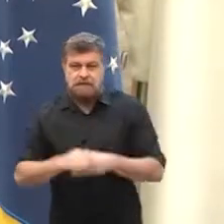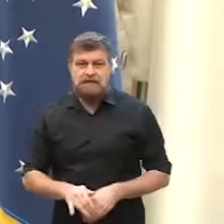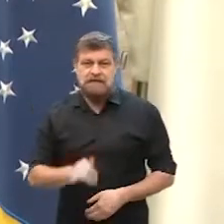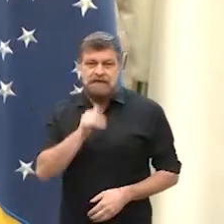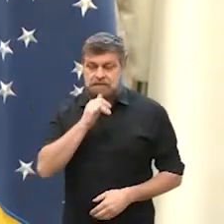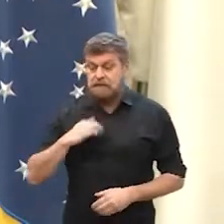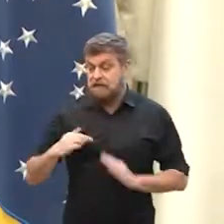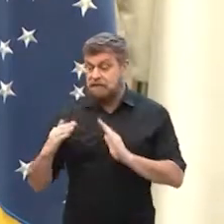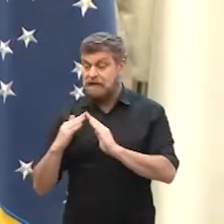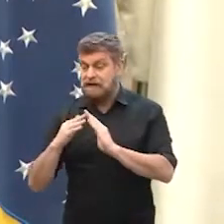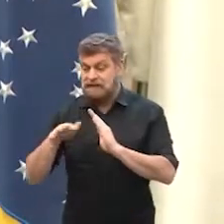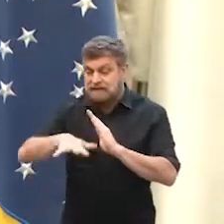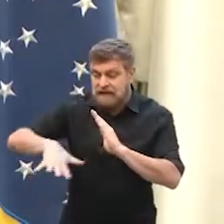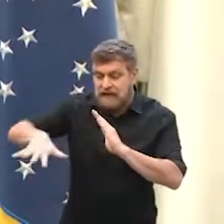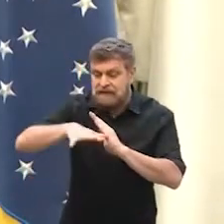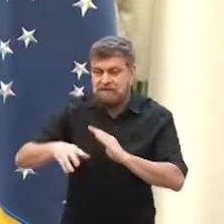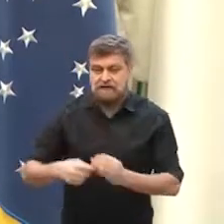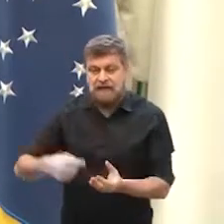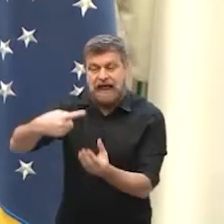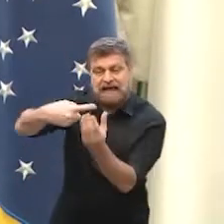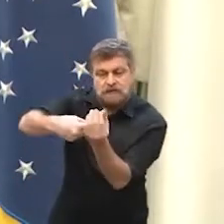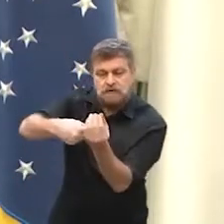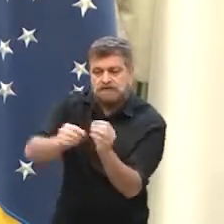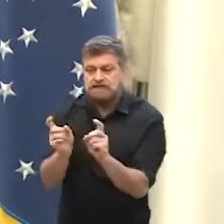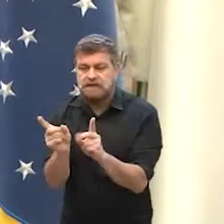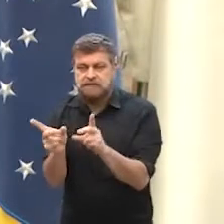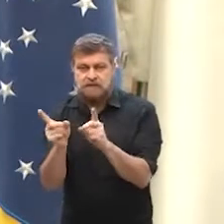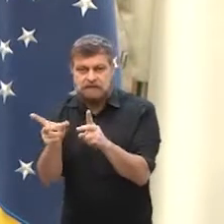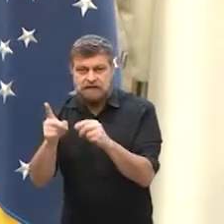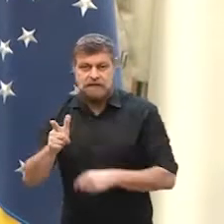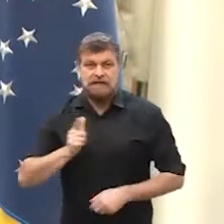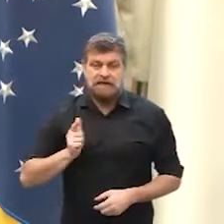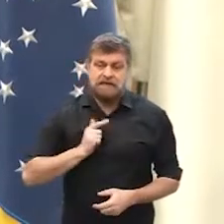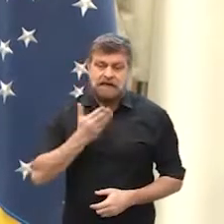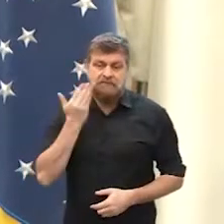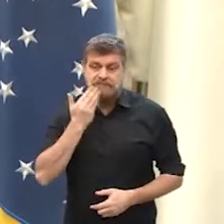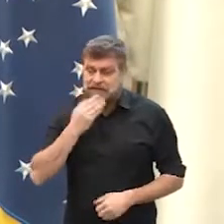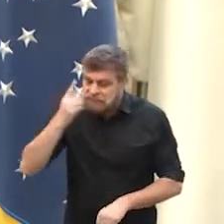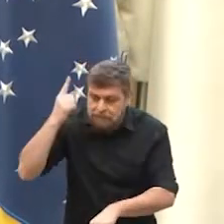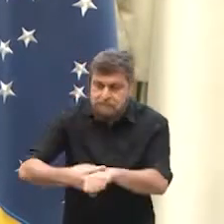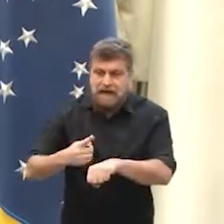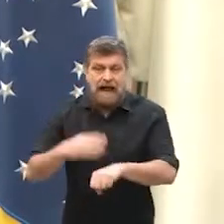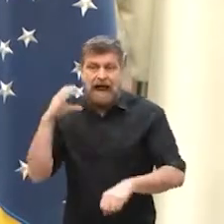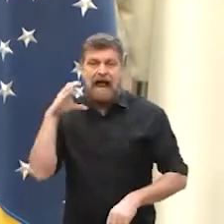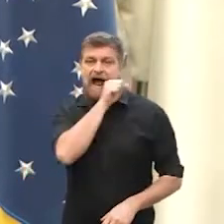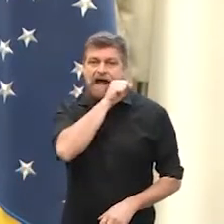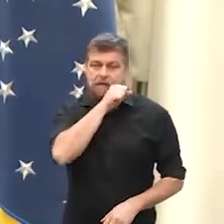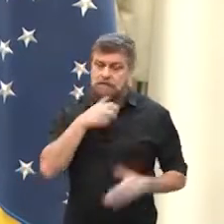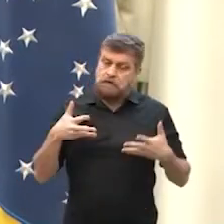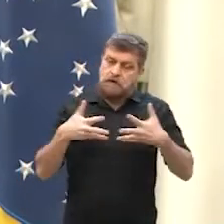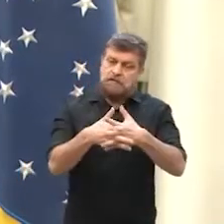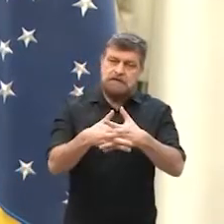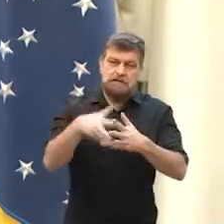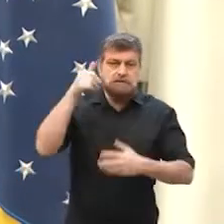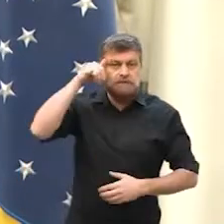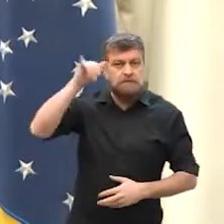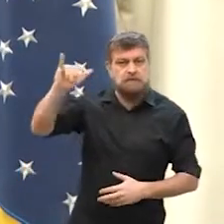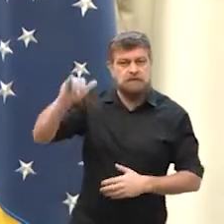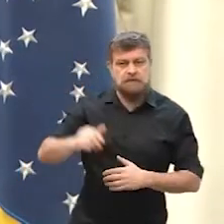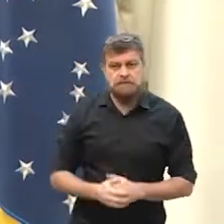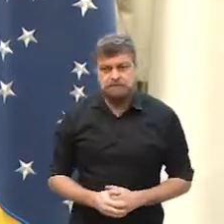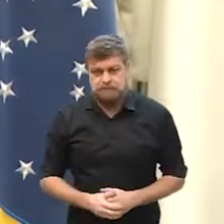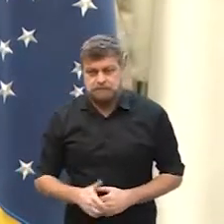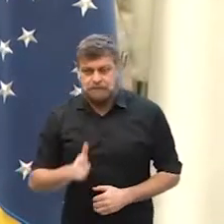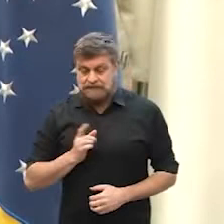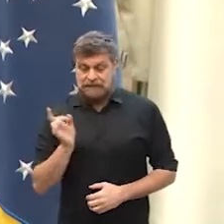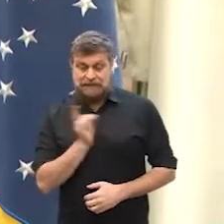da minha casa um carrinho de cachorro-quente lá, tem que ser uma coisa do dia para a noite, sem complicação e